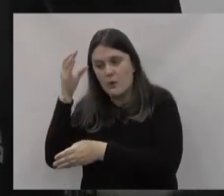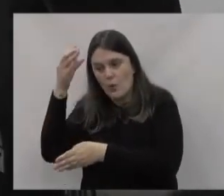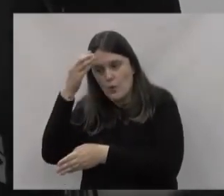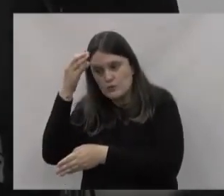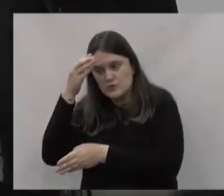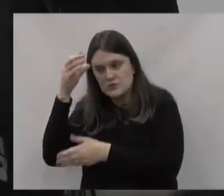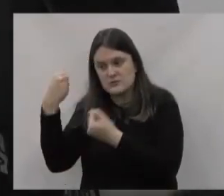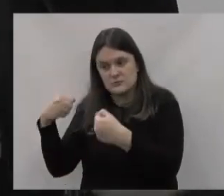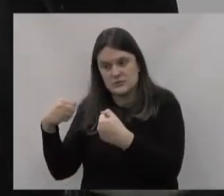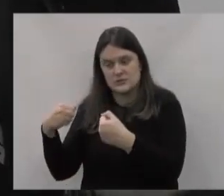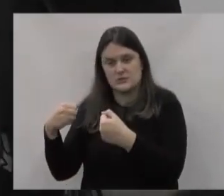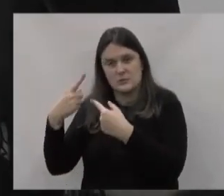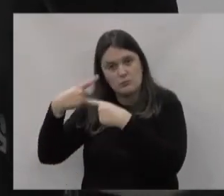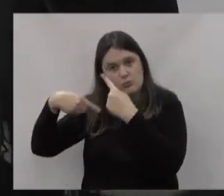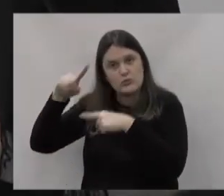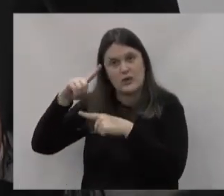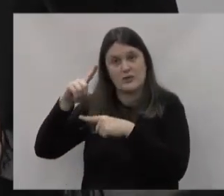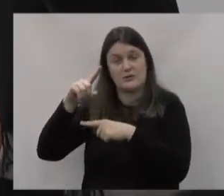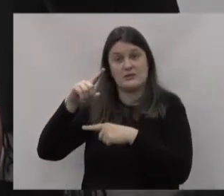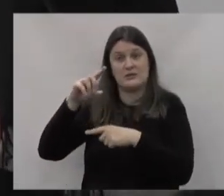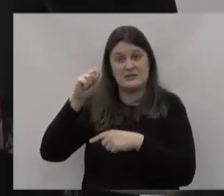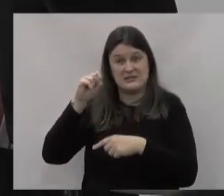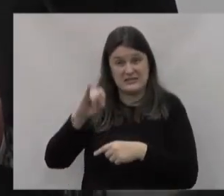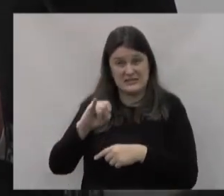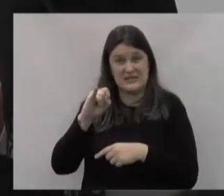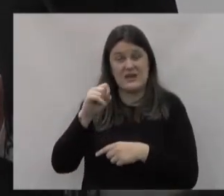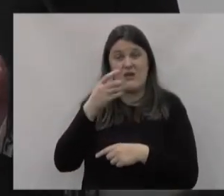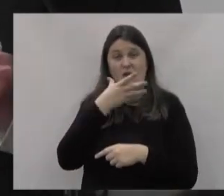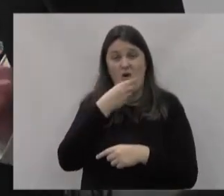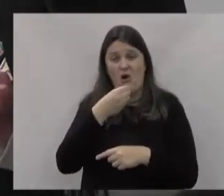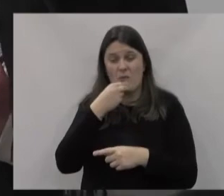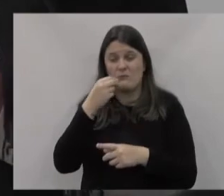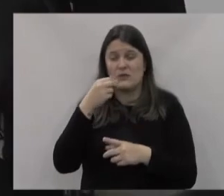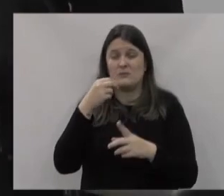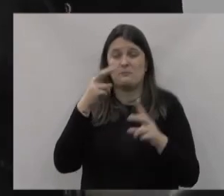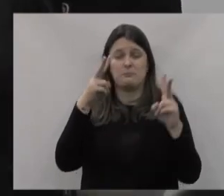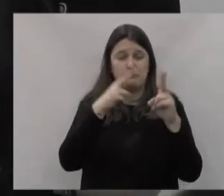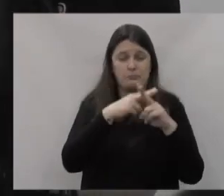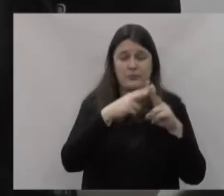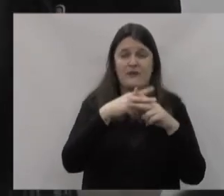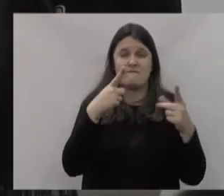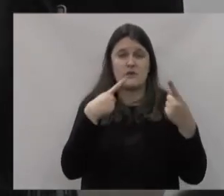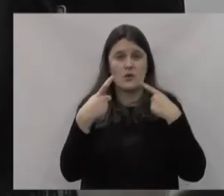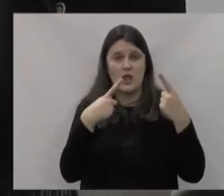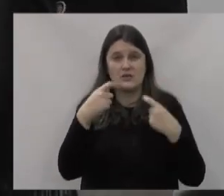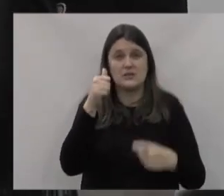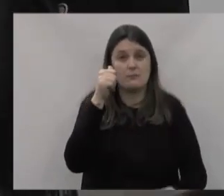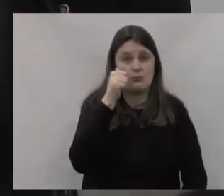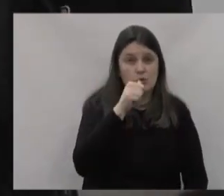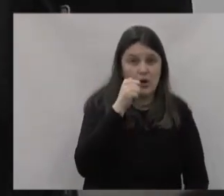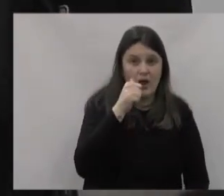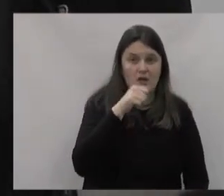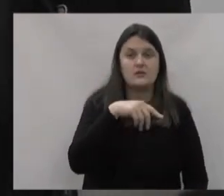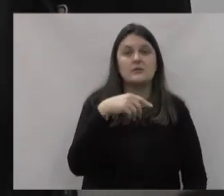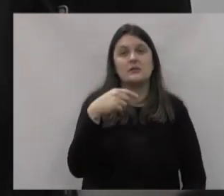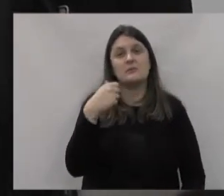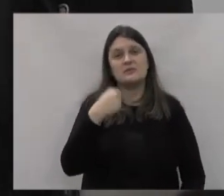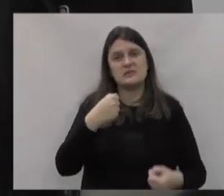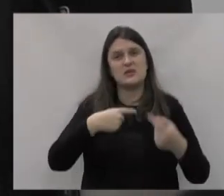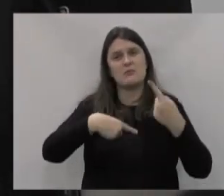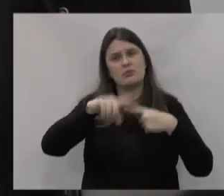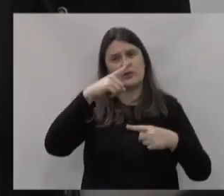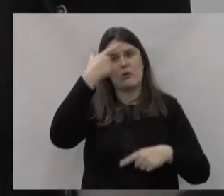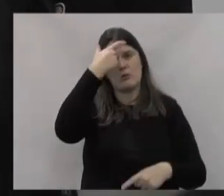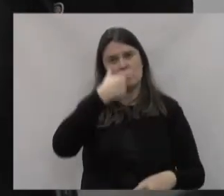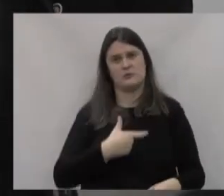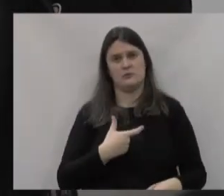conscientização. Claro, o agressor de gênero, ele tem todo um viés de comportamento, né?